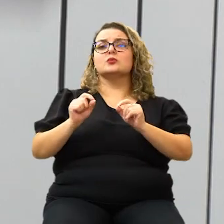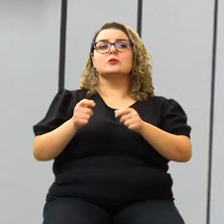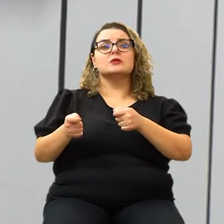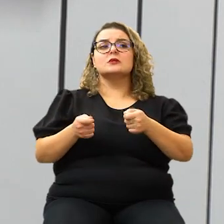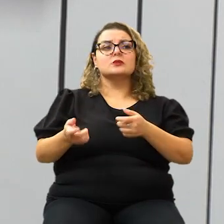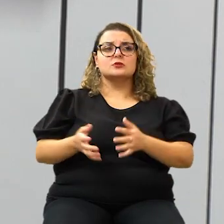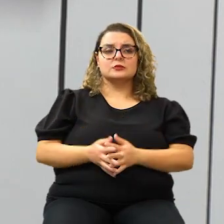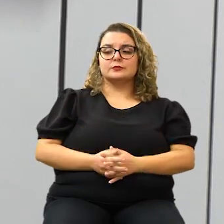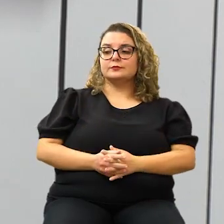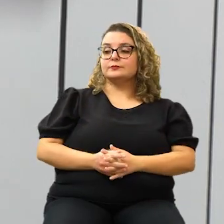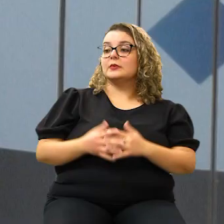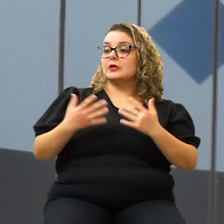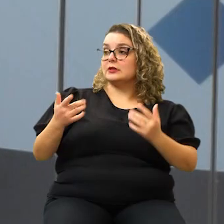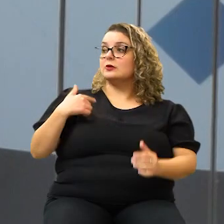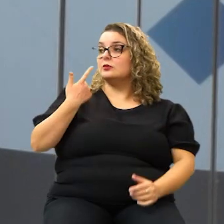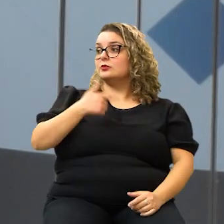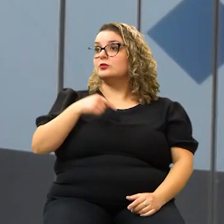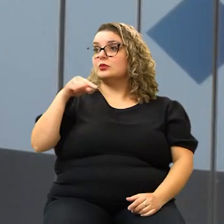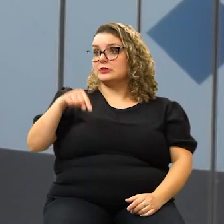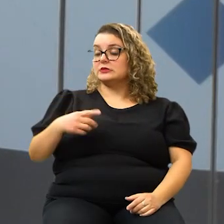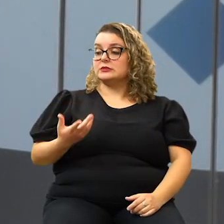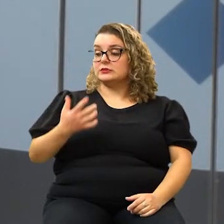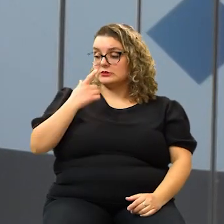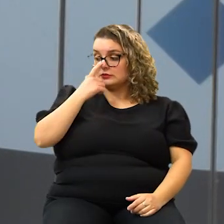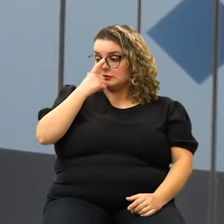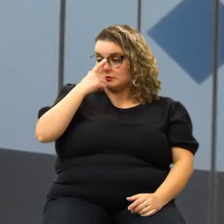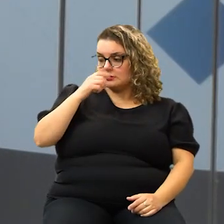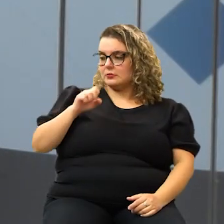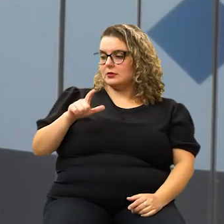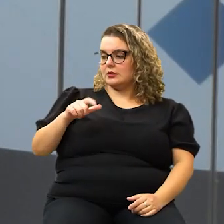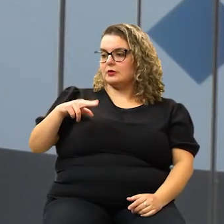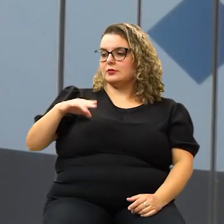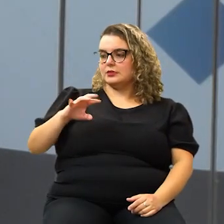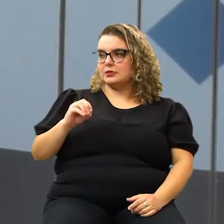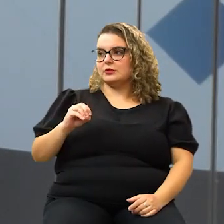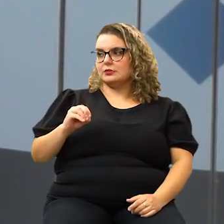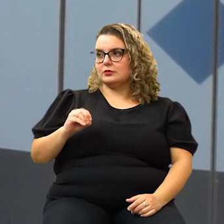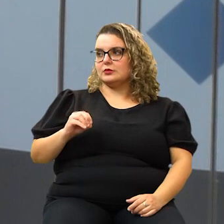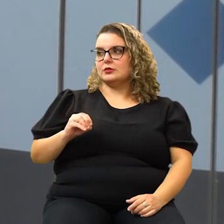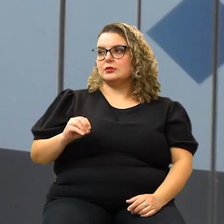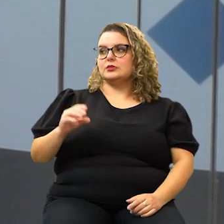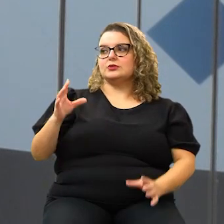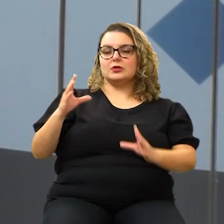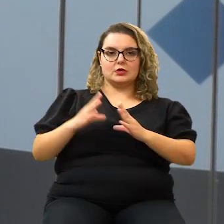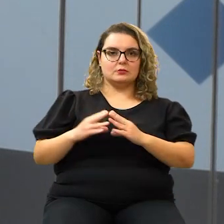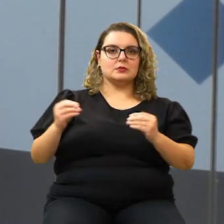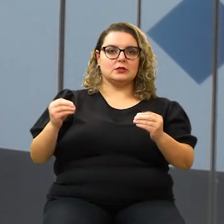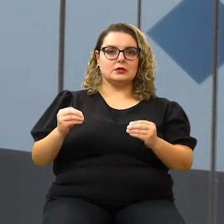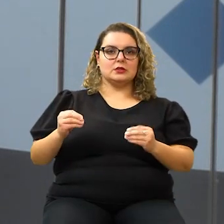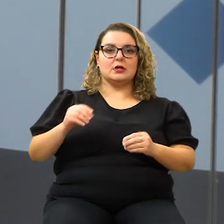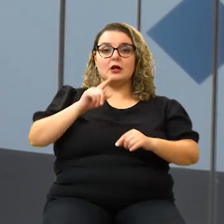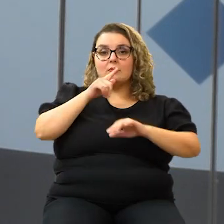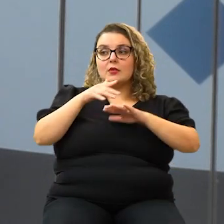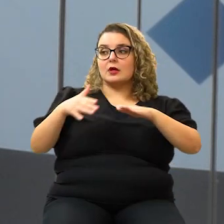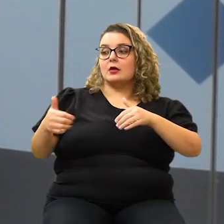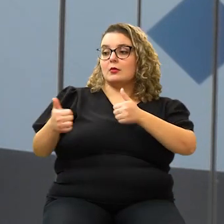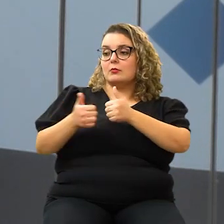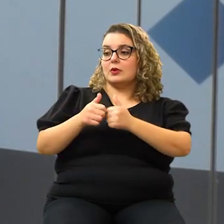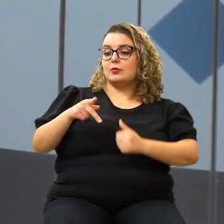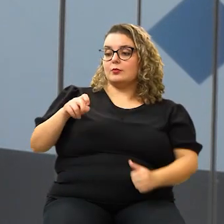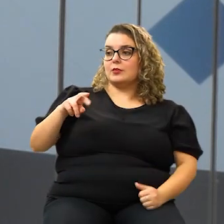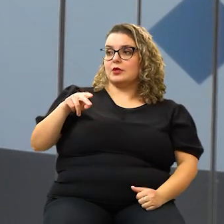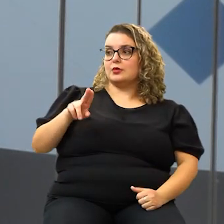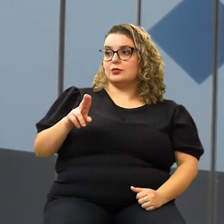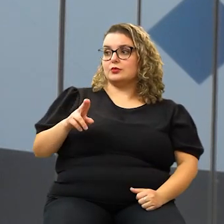esse comando? Então, nós estamos com o El Ninho, né? Já indo embora, ou seja, essas águas ali próximo ao Peru,